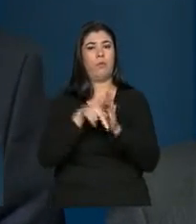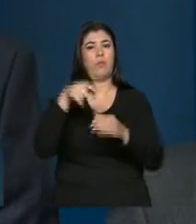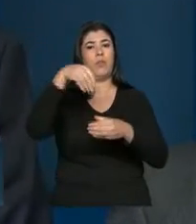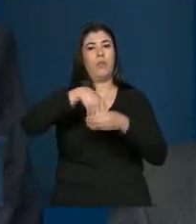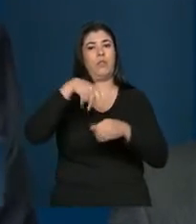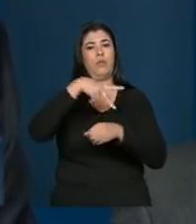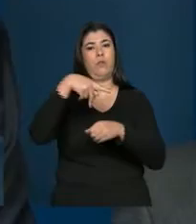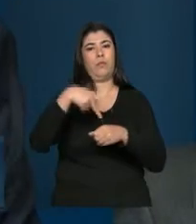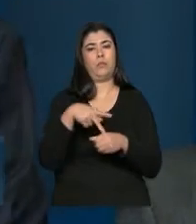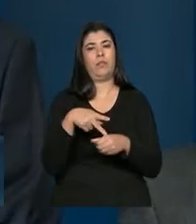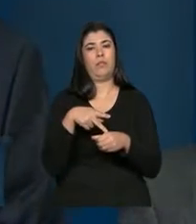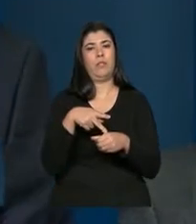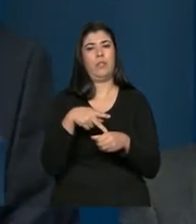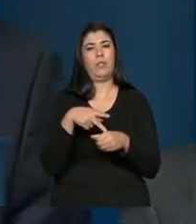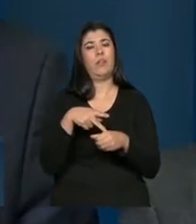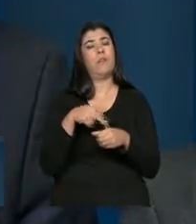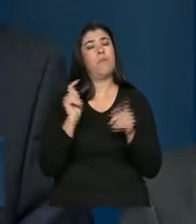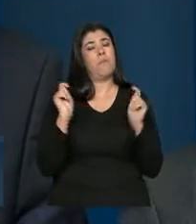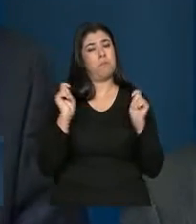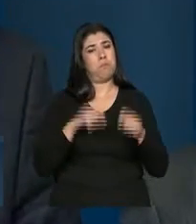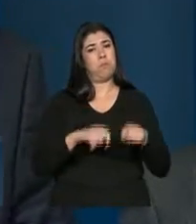mas